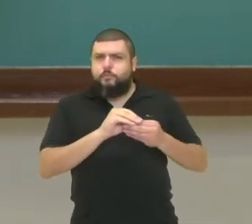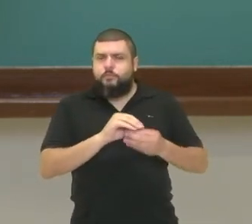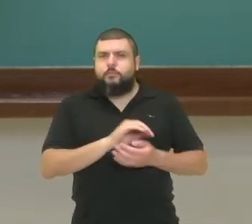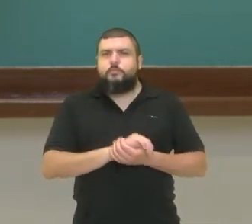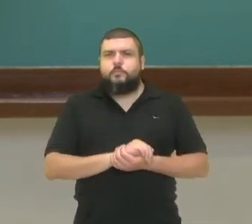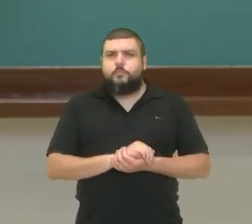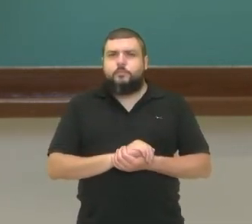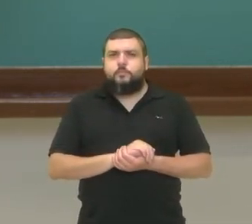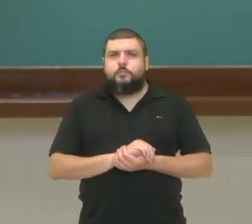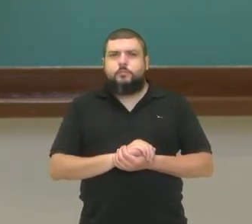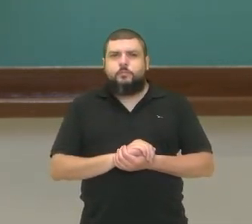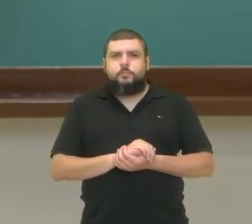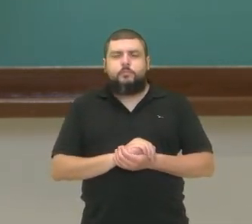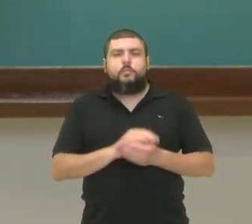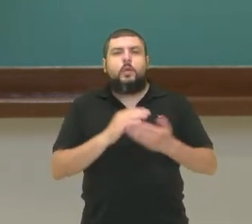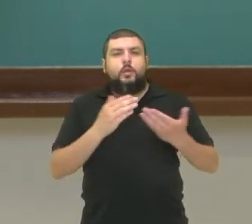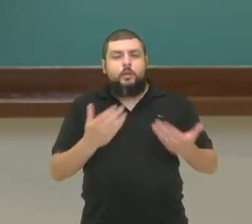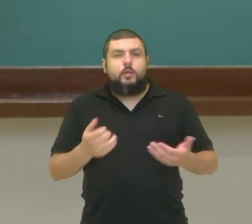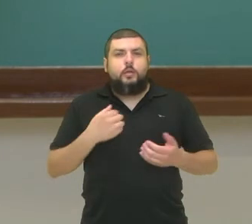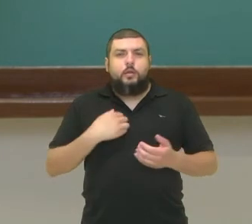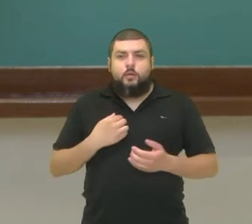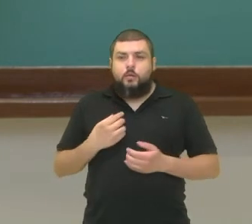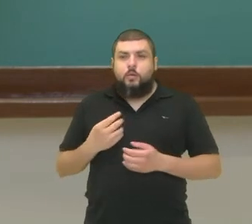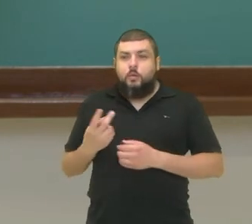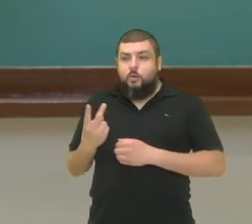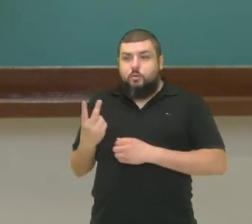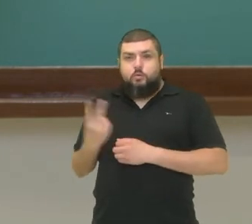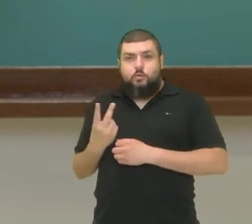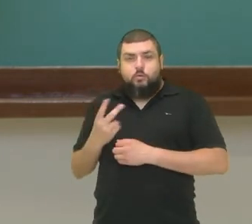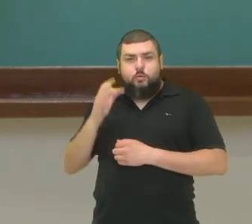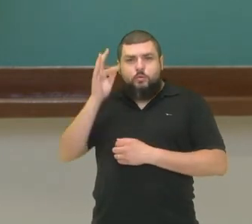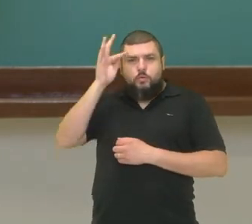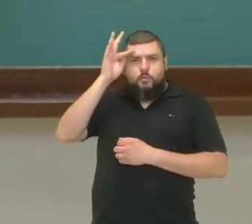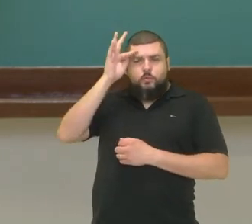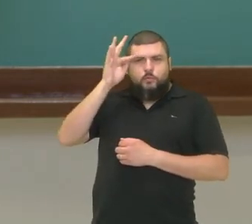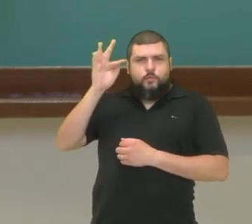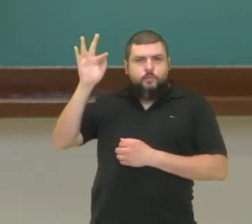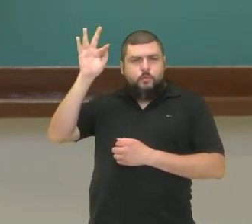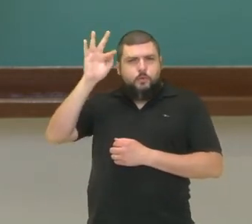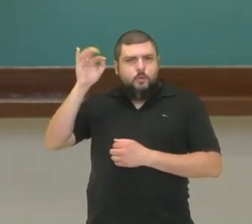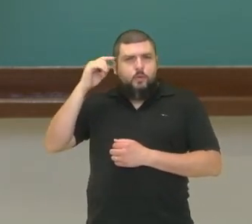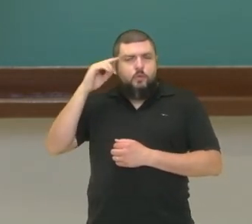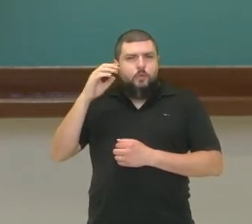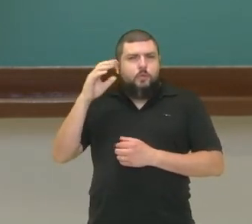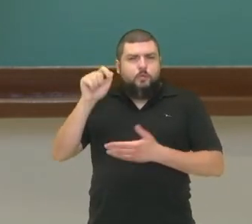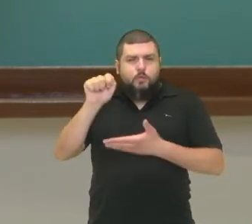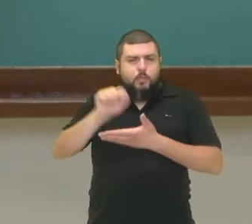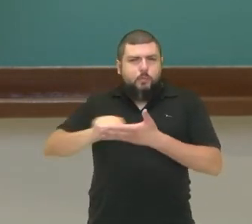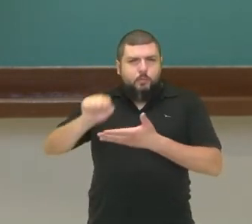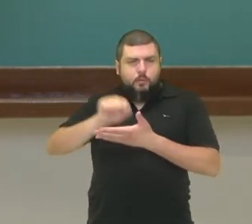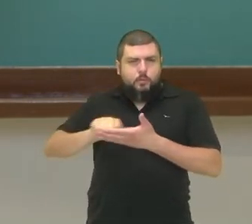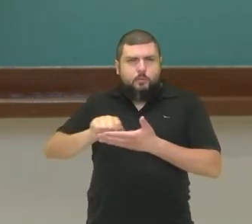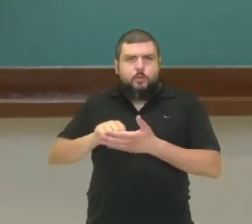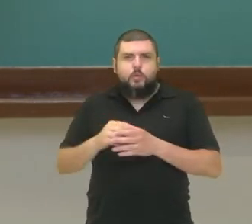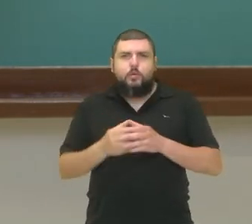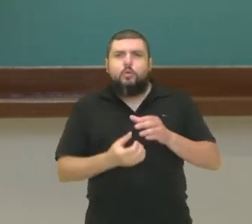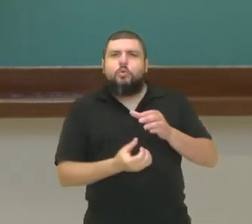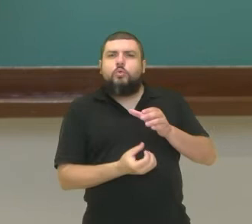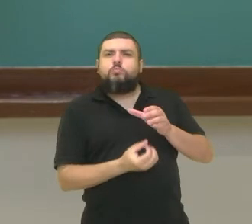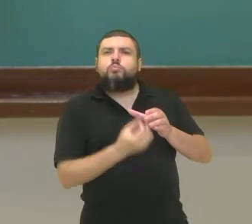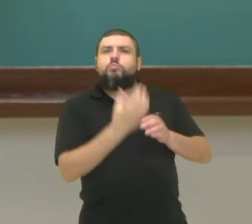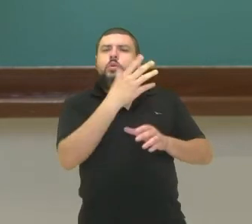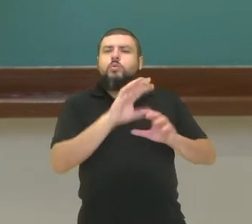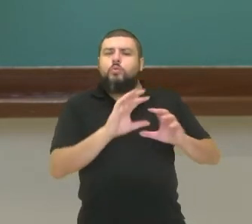conta daqueles intelectuais que eu citei nos slides anteriores, surgiu uma organização dos trabalhadores que foi